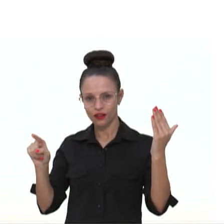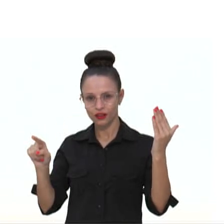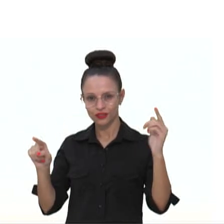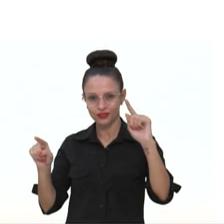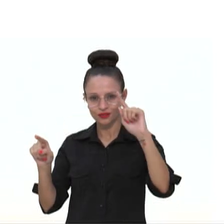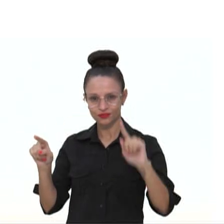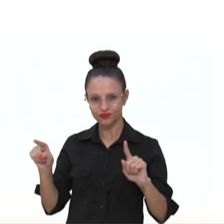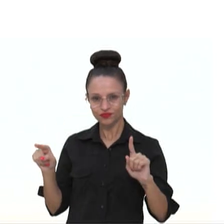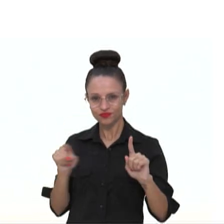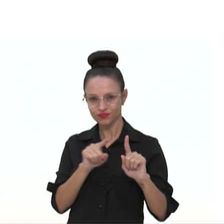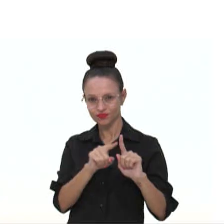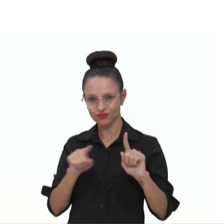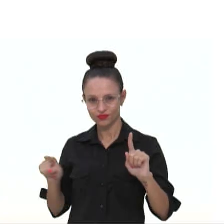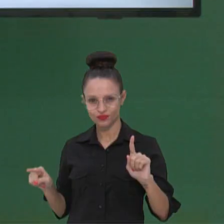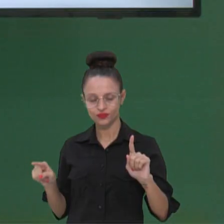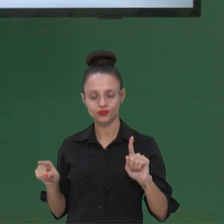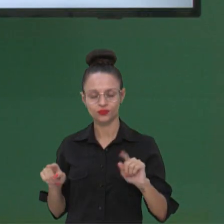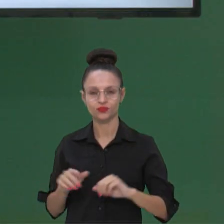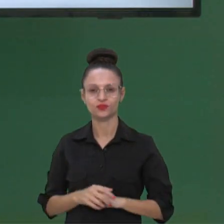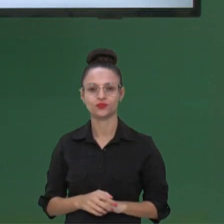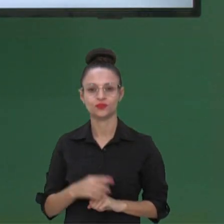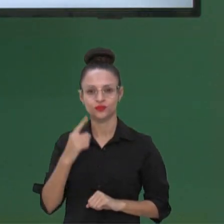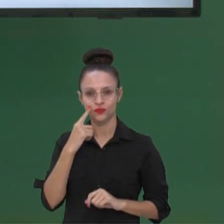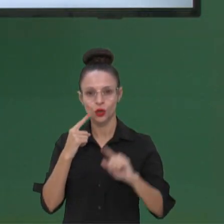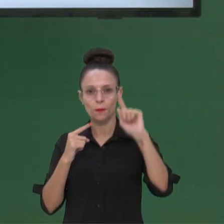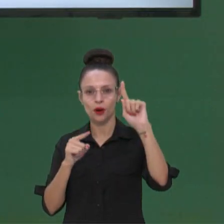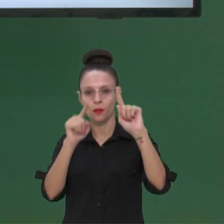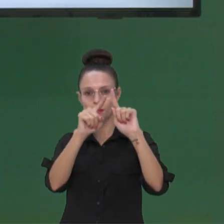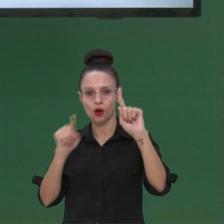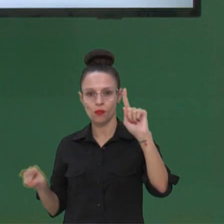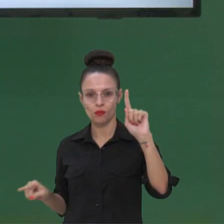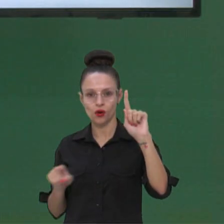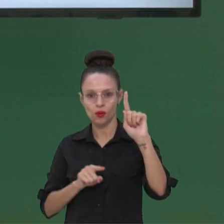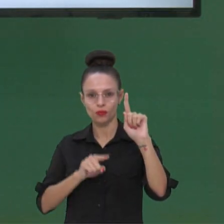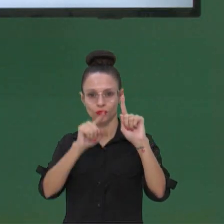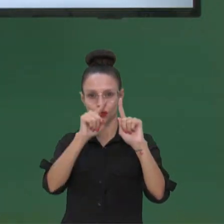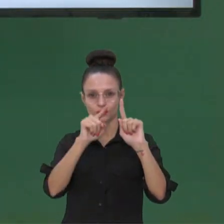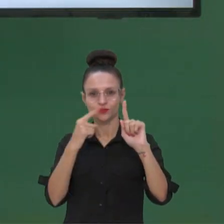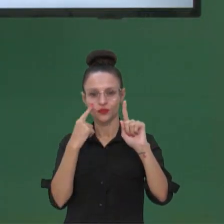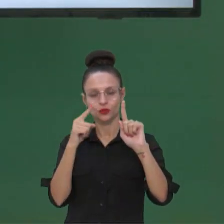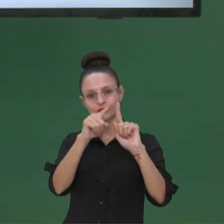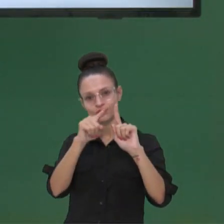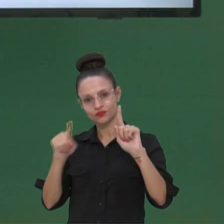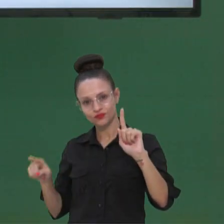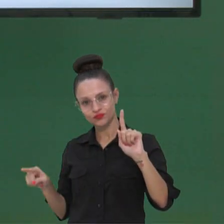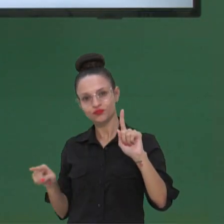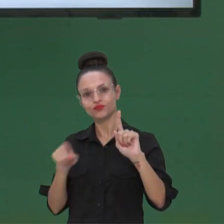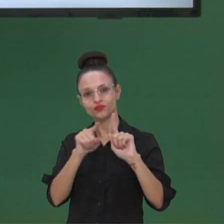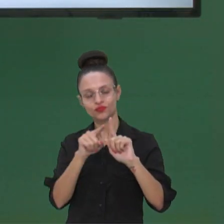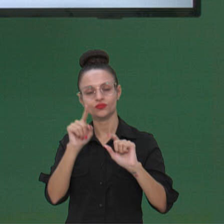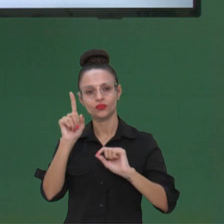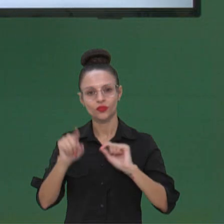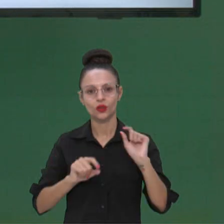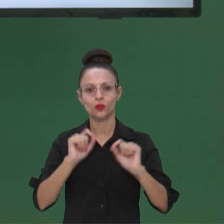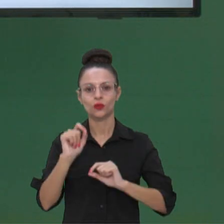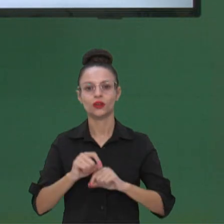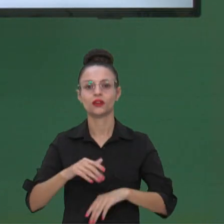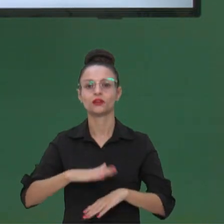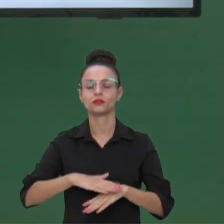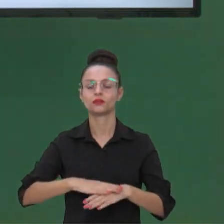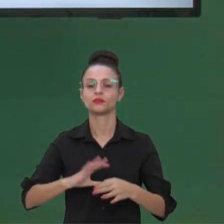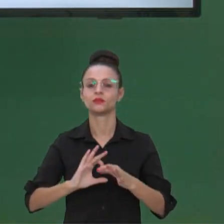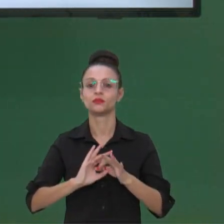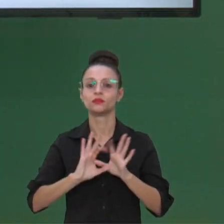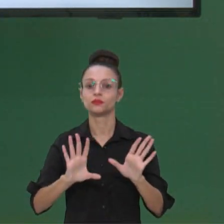13 colônias, África. As 3 pontas desse comércio triangular característica. Então, maior autonomia,